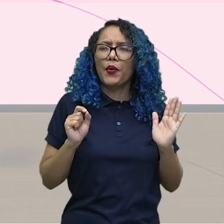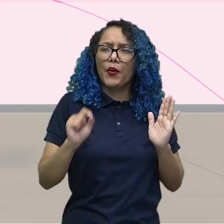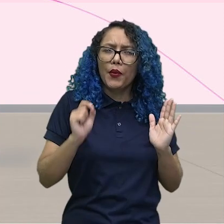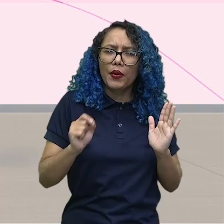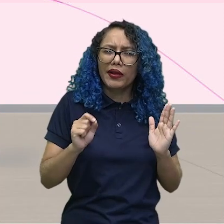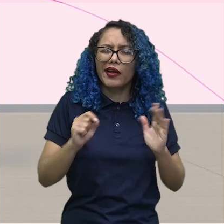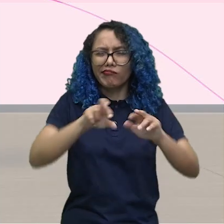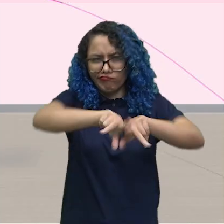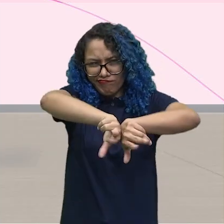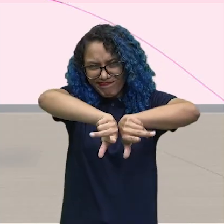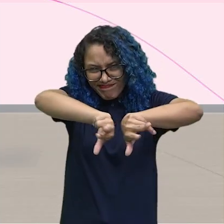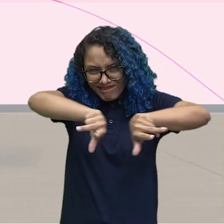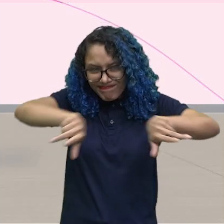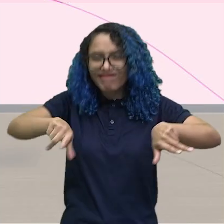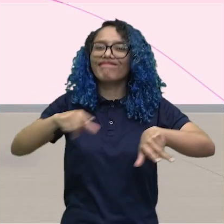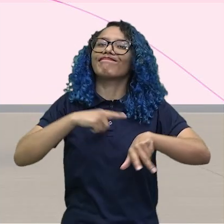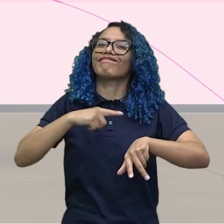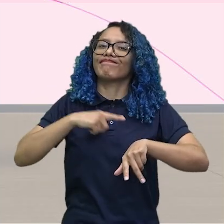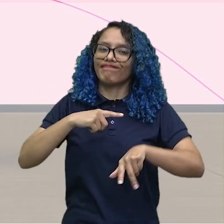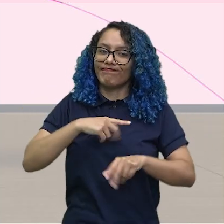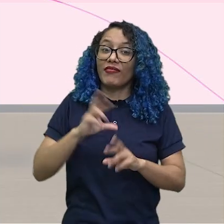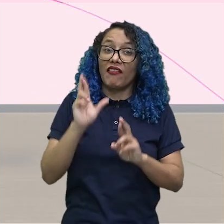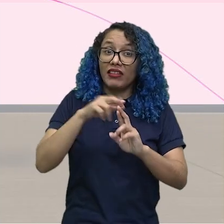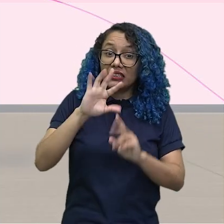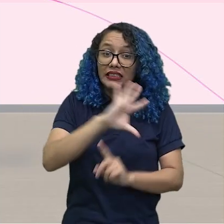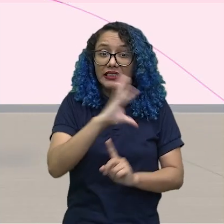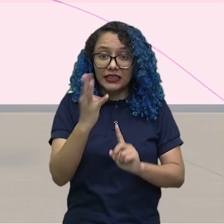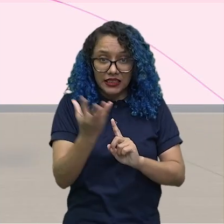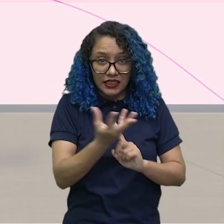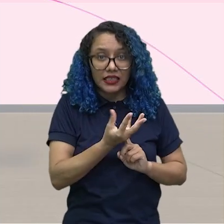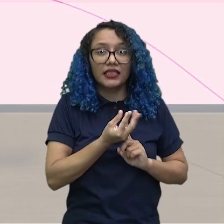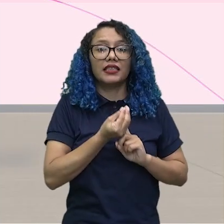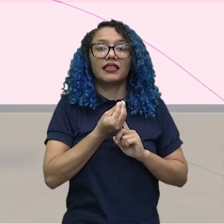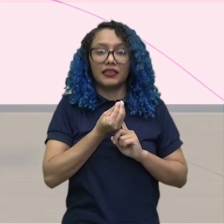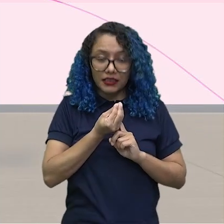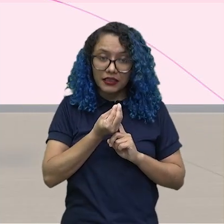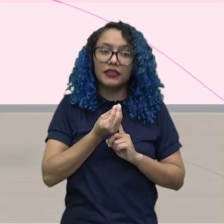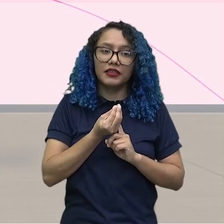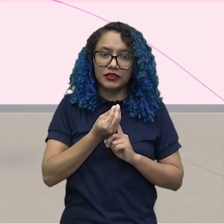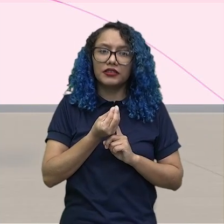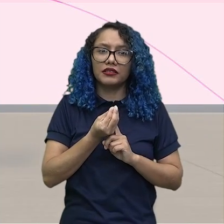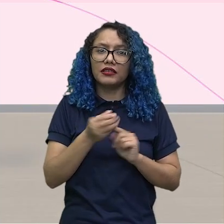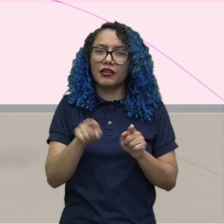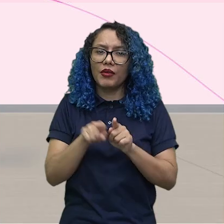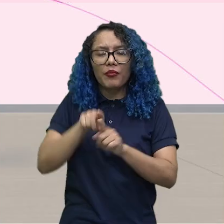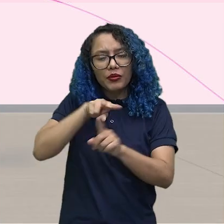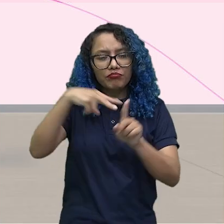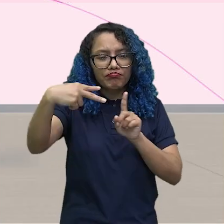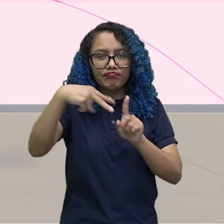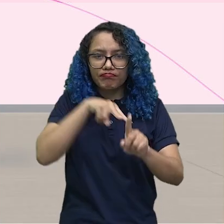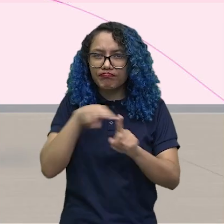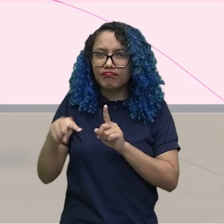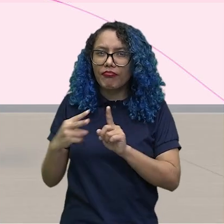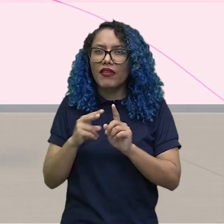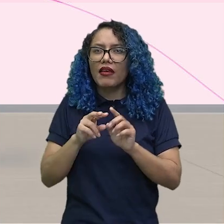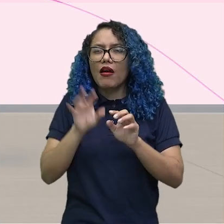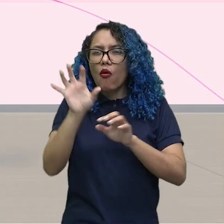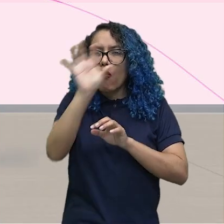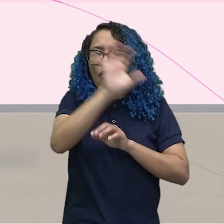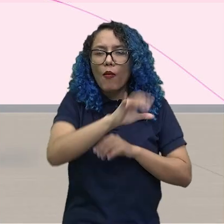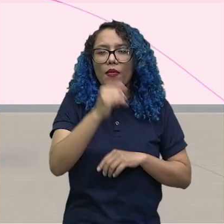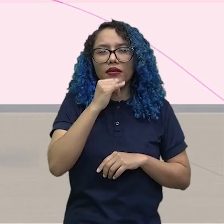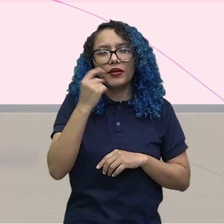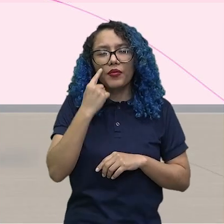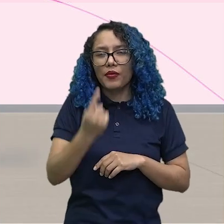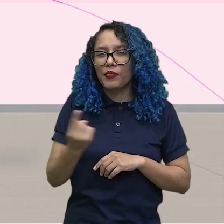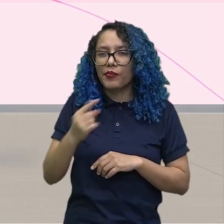temos uma vasta arte e temos possibilidades diferentes de enxergar cada localidade. Vocês conseguem observar